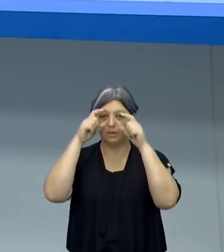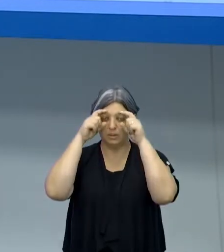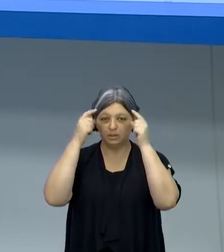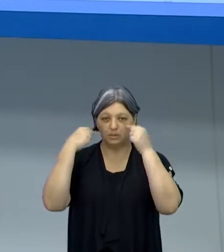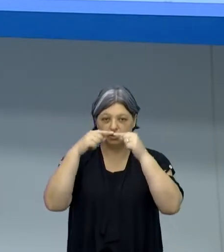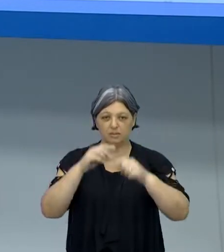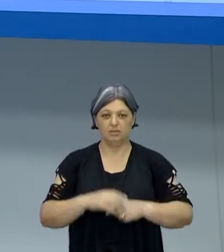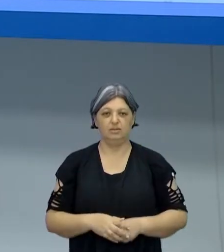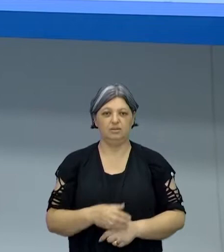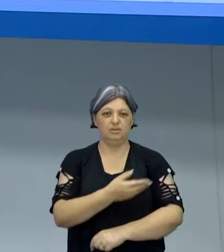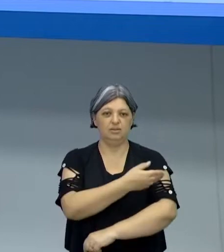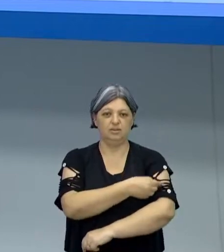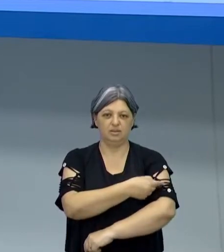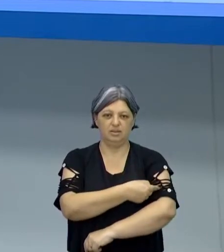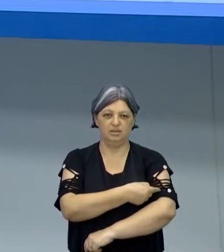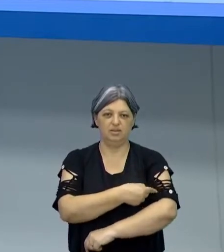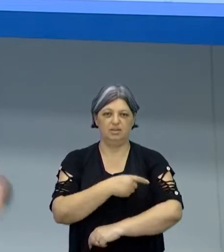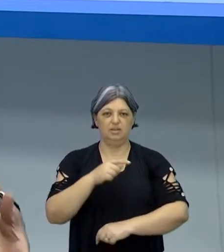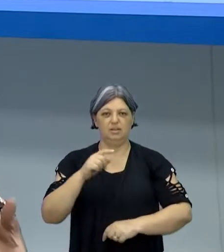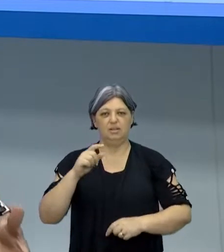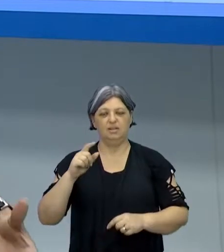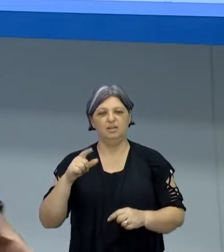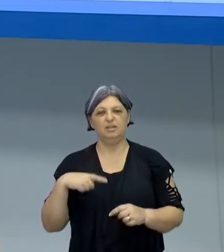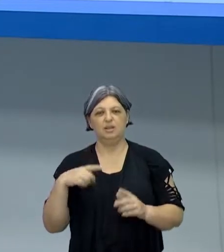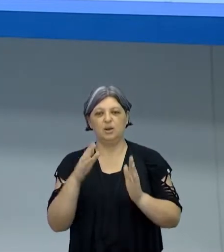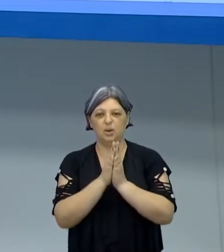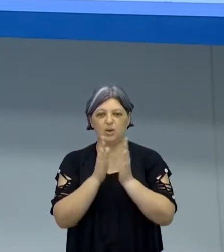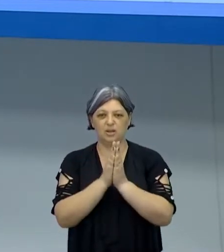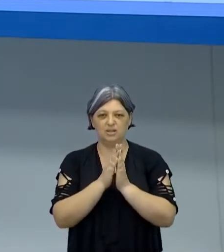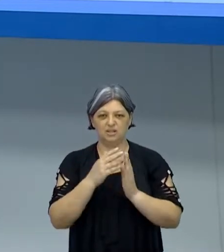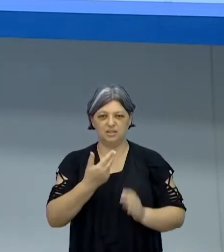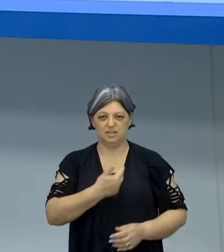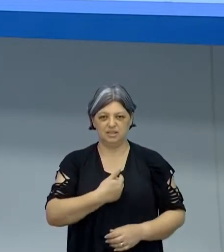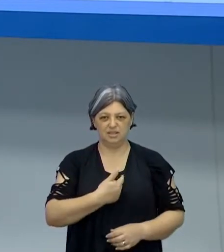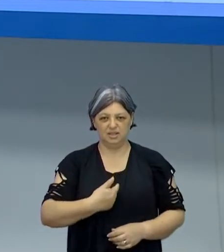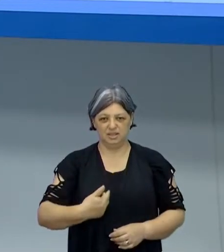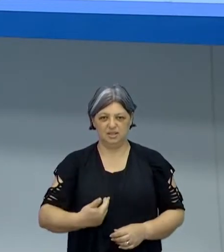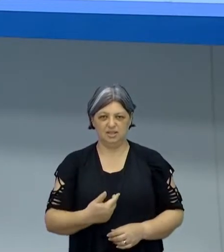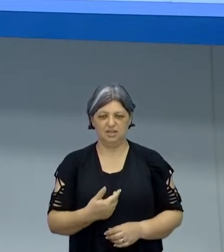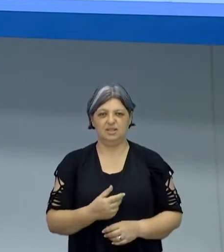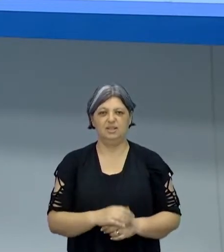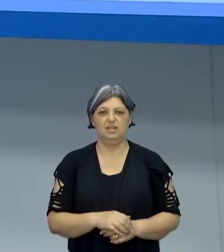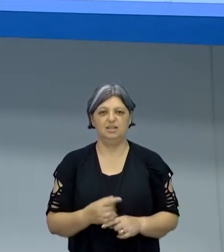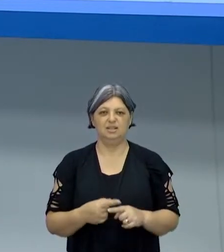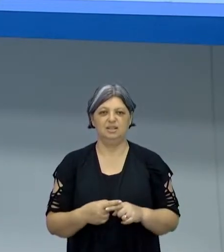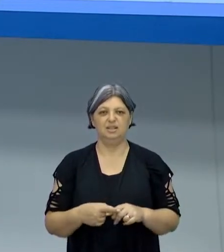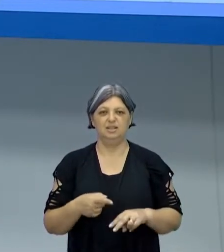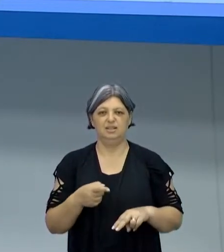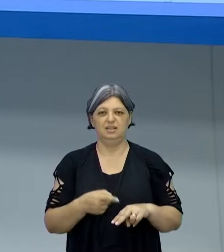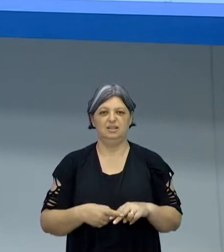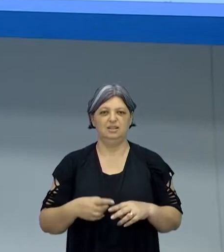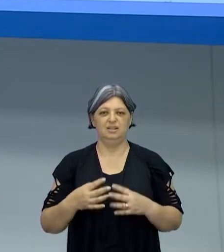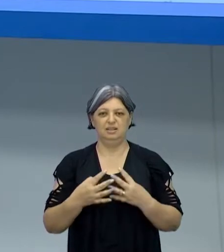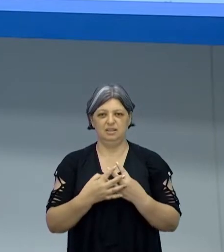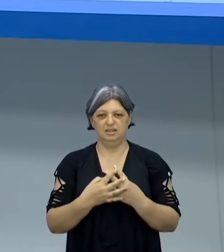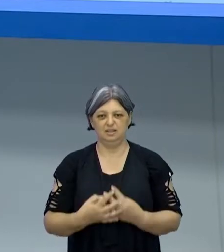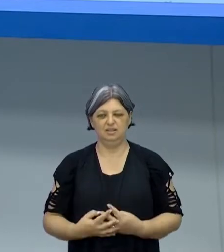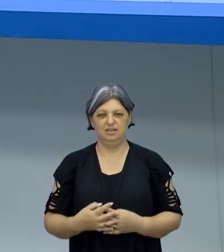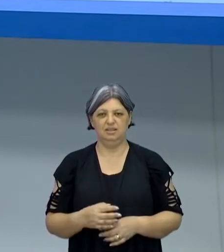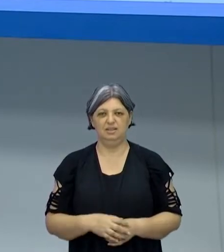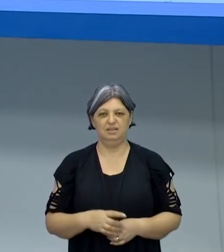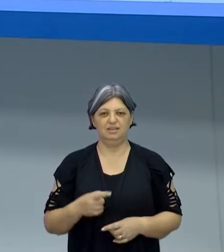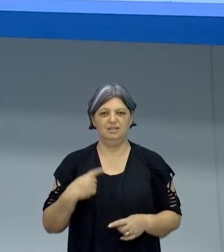redondos. Eu tô com uma camiseta aqui que tem uma oração escrita aqui. Tô vendo aí. Minha calça é meio xadrez e nós estamos